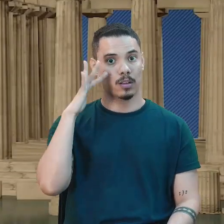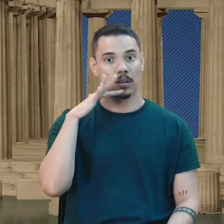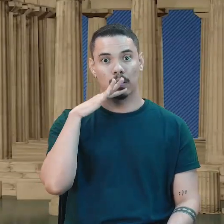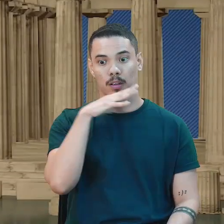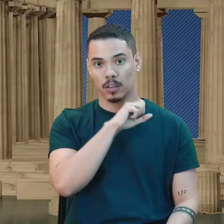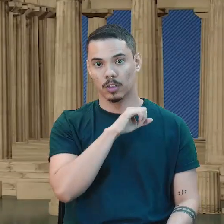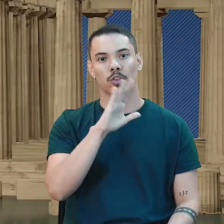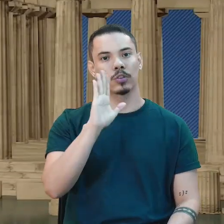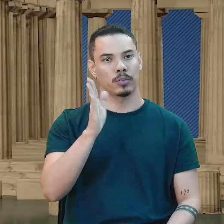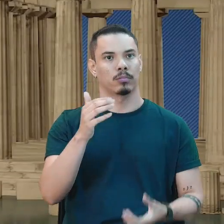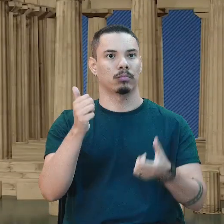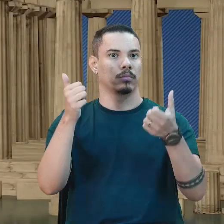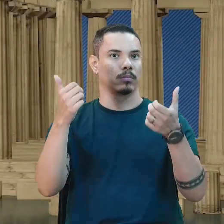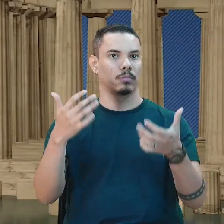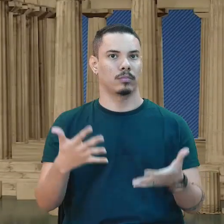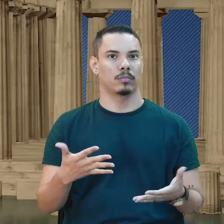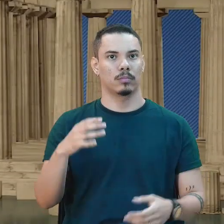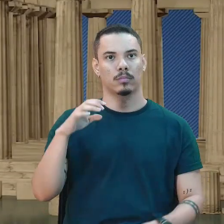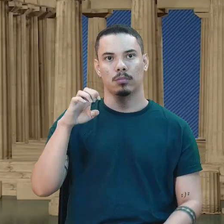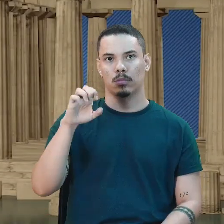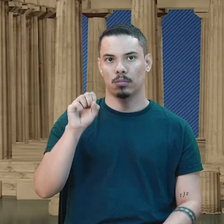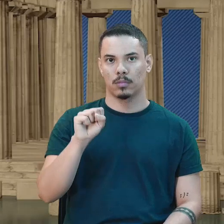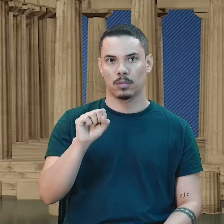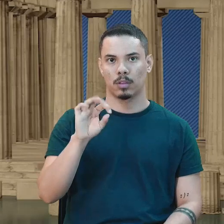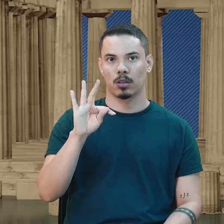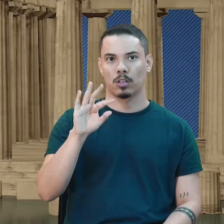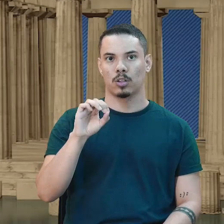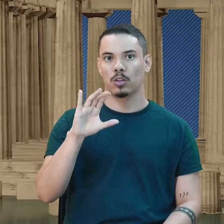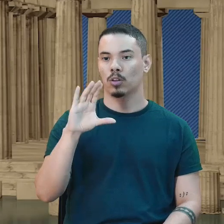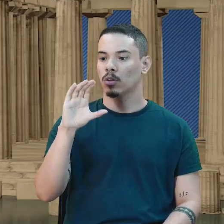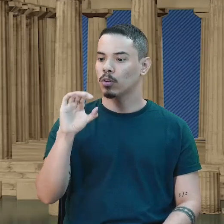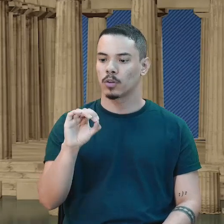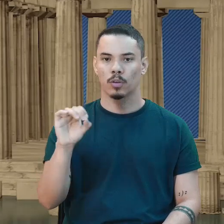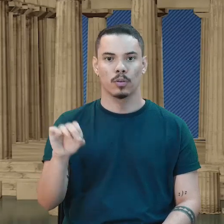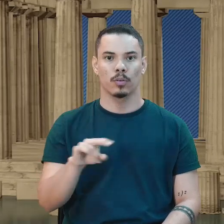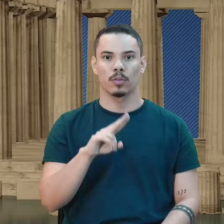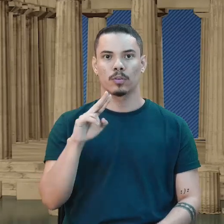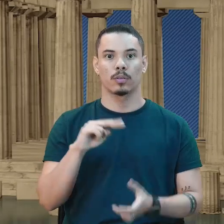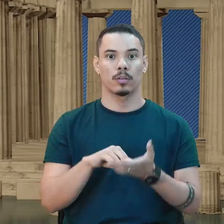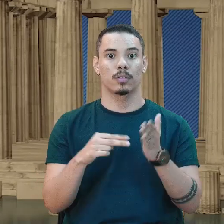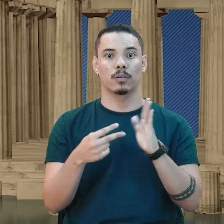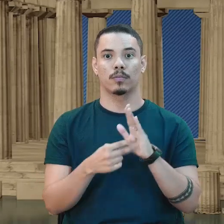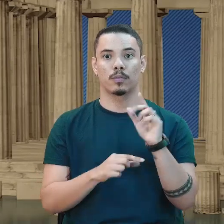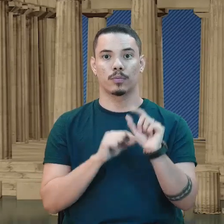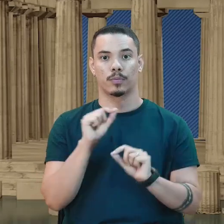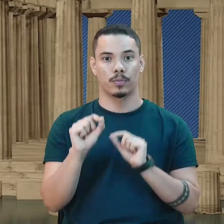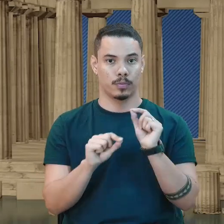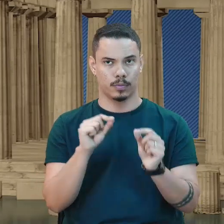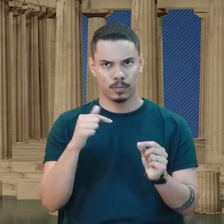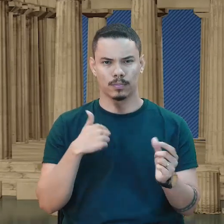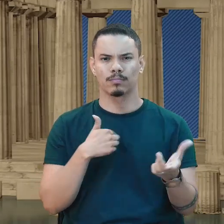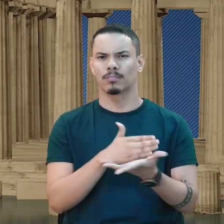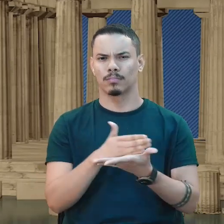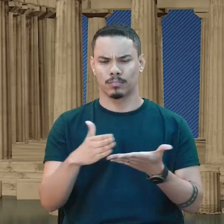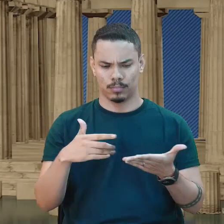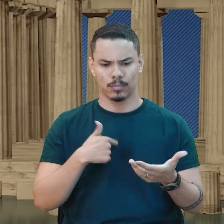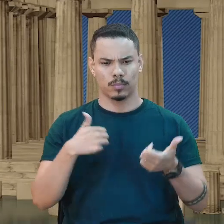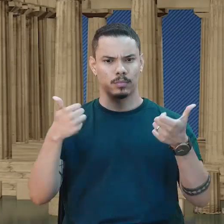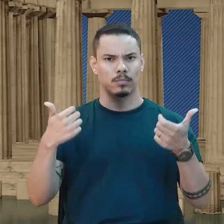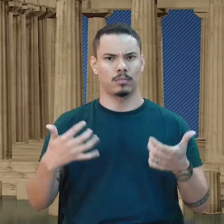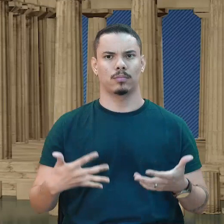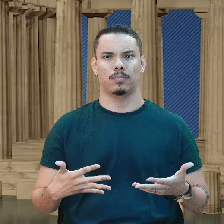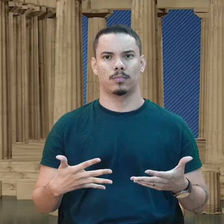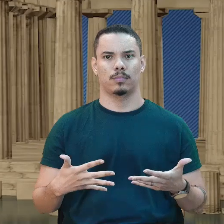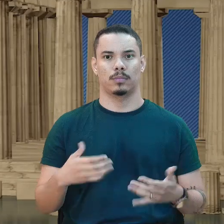significado da palavra estoico. E o que ele significa? Foi bem lá no início da aula. Se